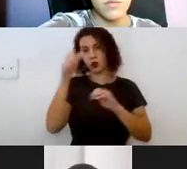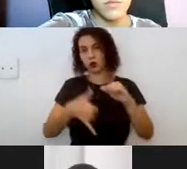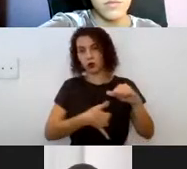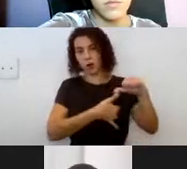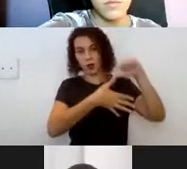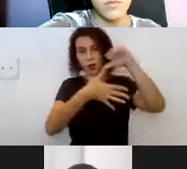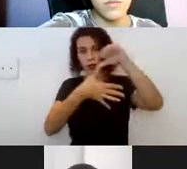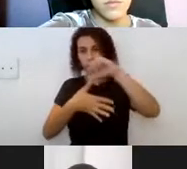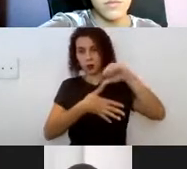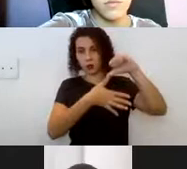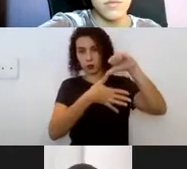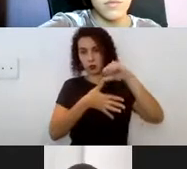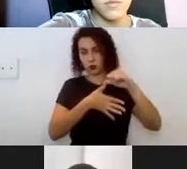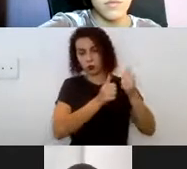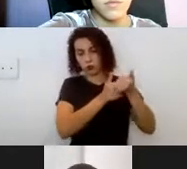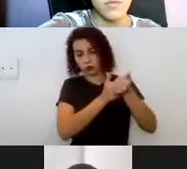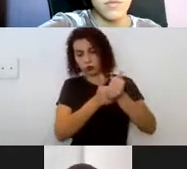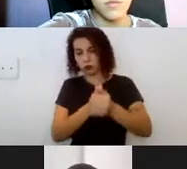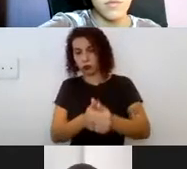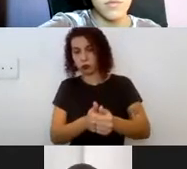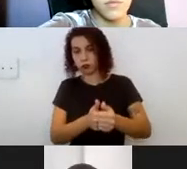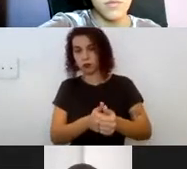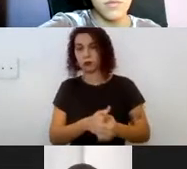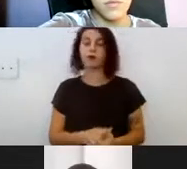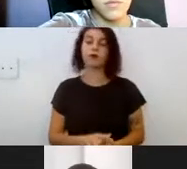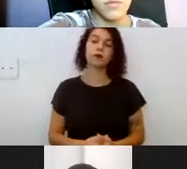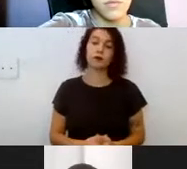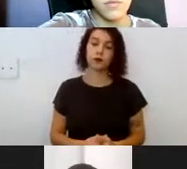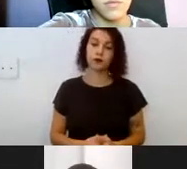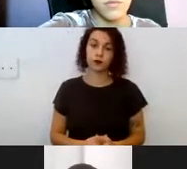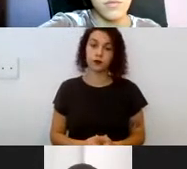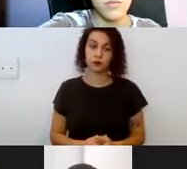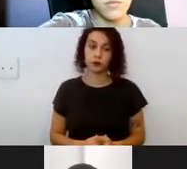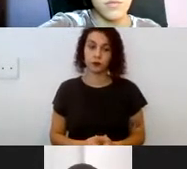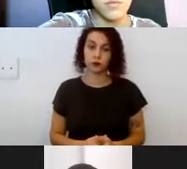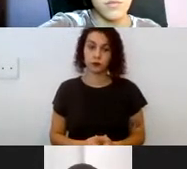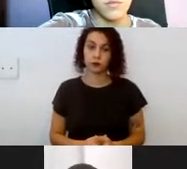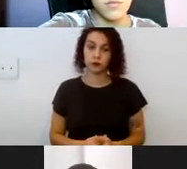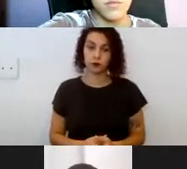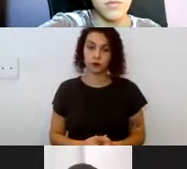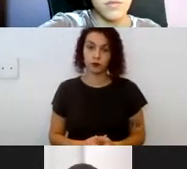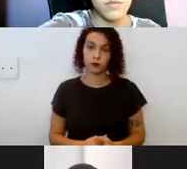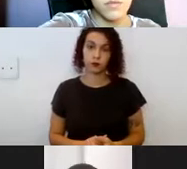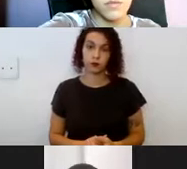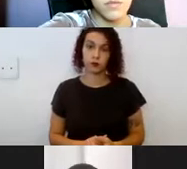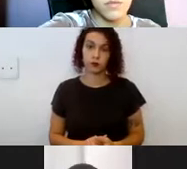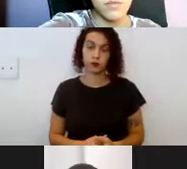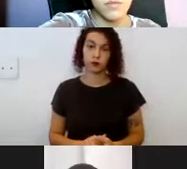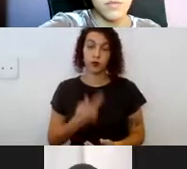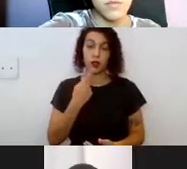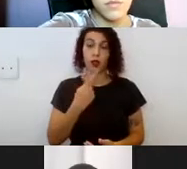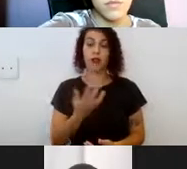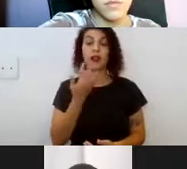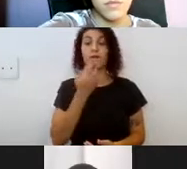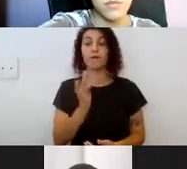mala de mão dentro uma oração a Deus ela repete tá o jessuí vc